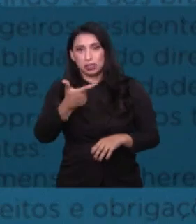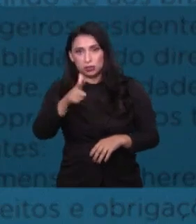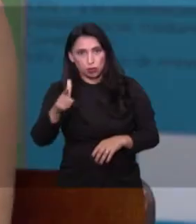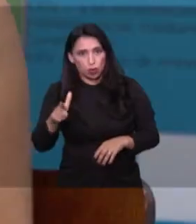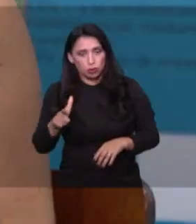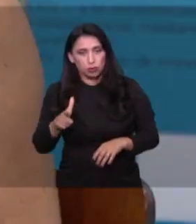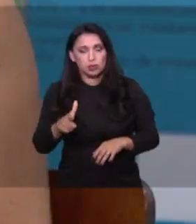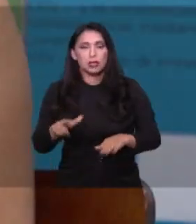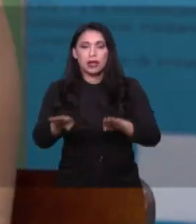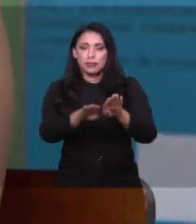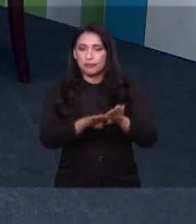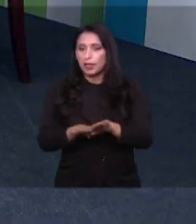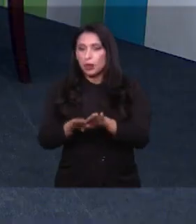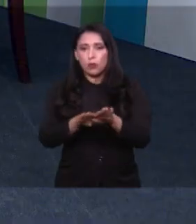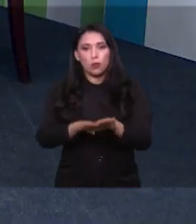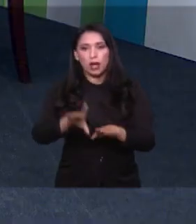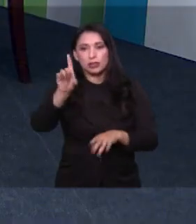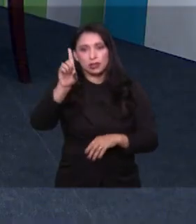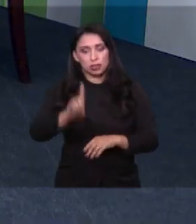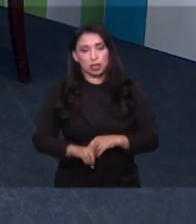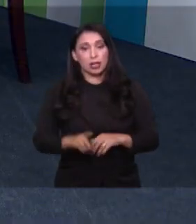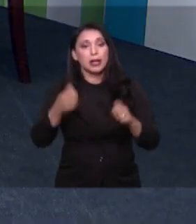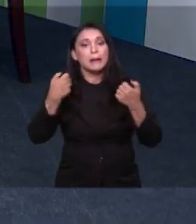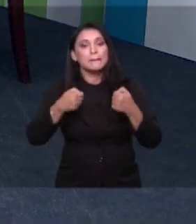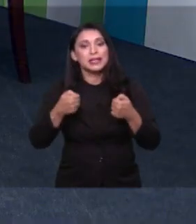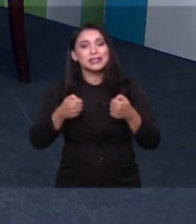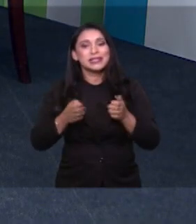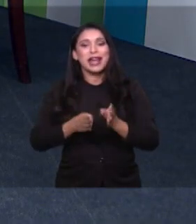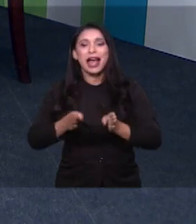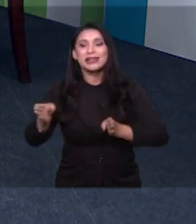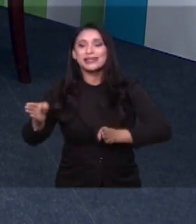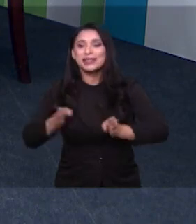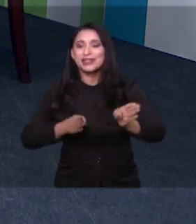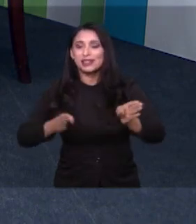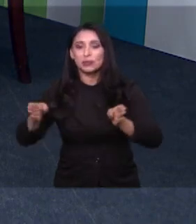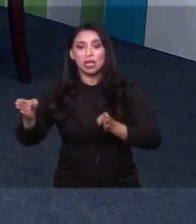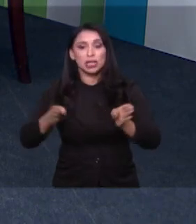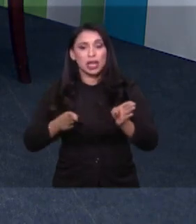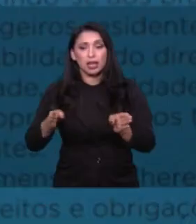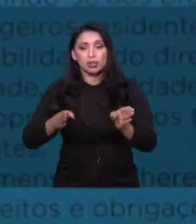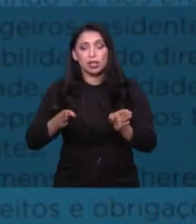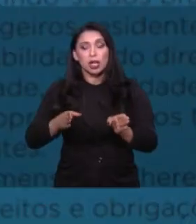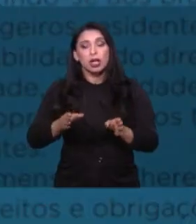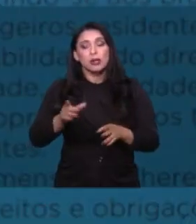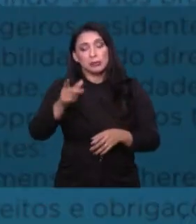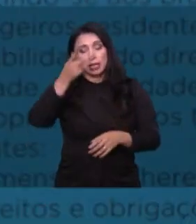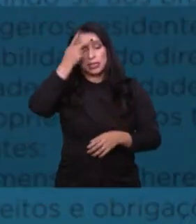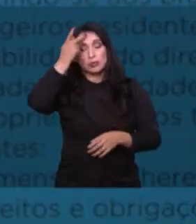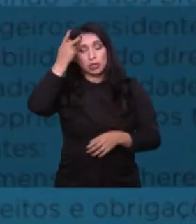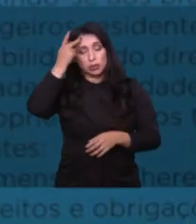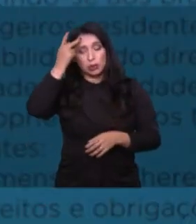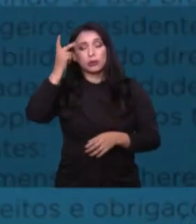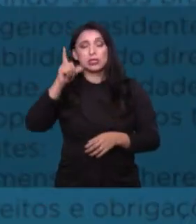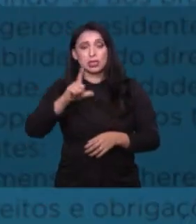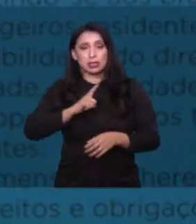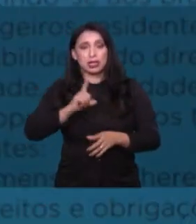iguais. O que a gente precisa é de acessibilidade para que as pessoas com deficiência elas possam